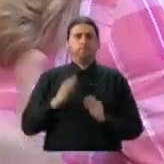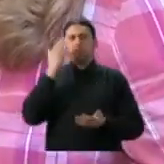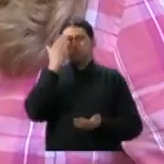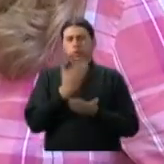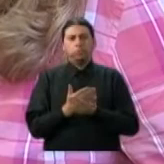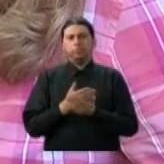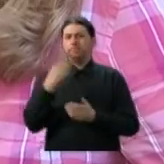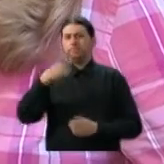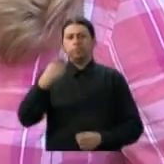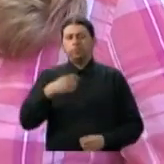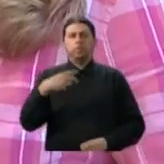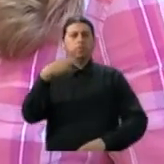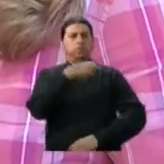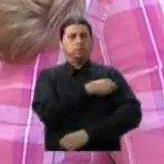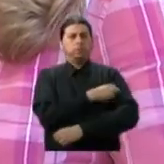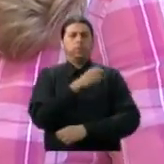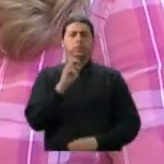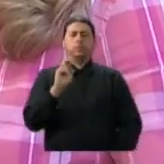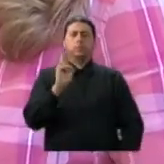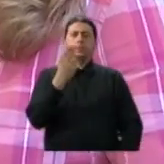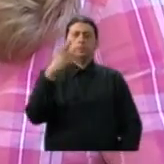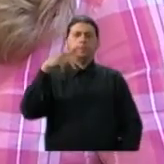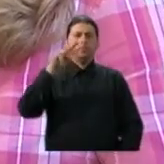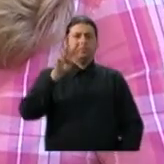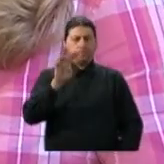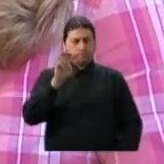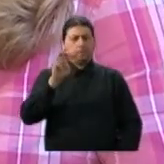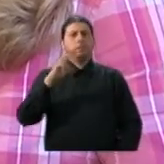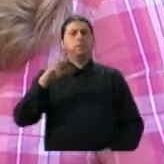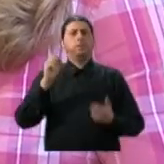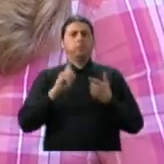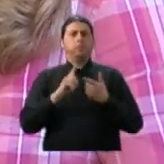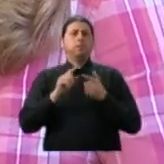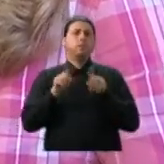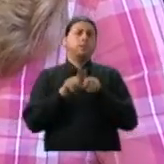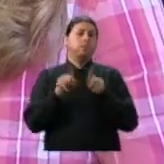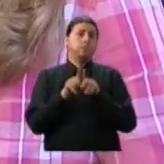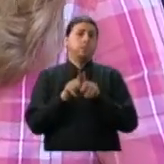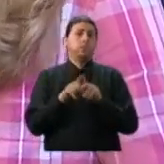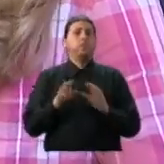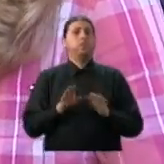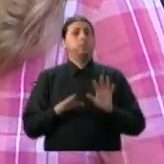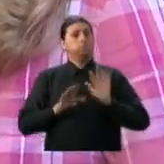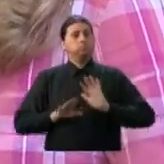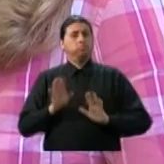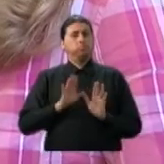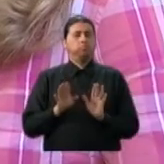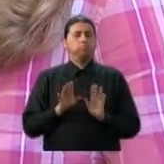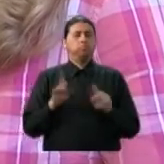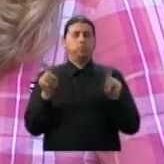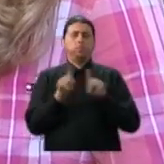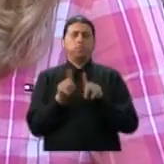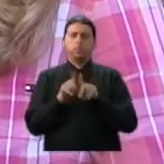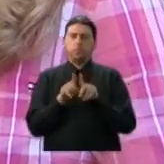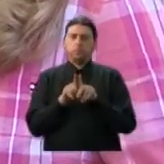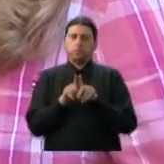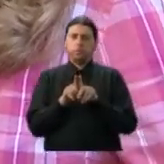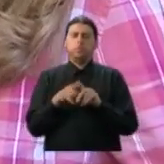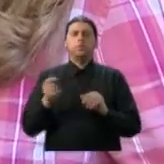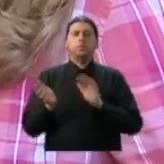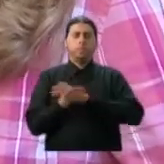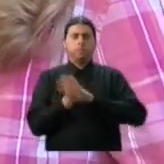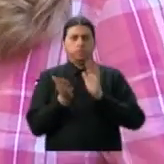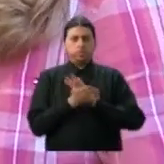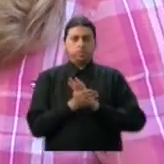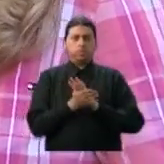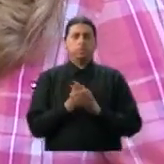seja necessário os seus filhos receberem essa vacina do HPV e, às vezes, até por critério de